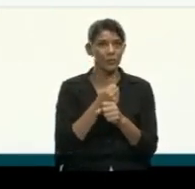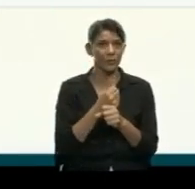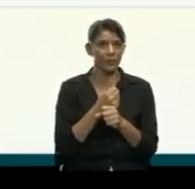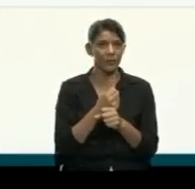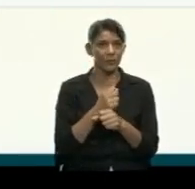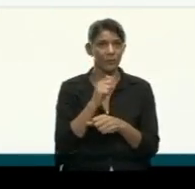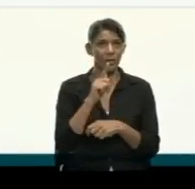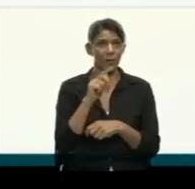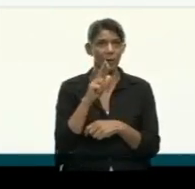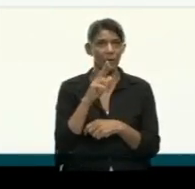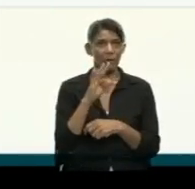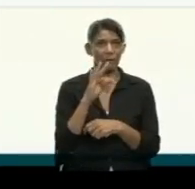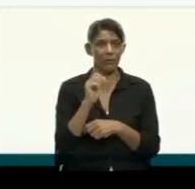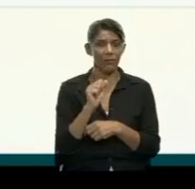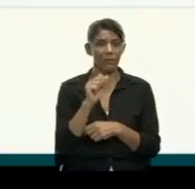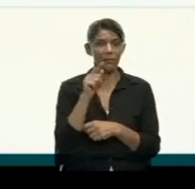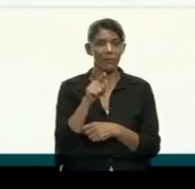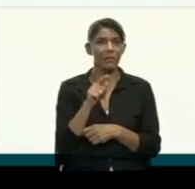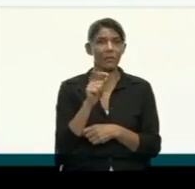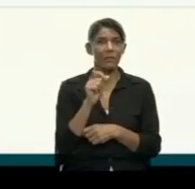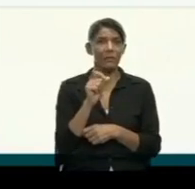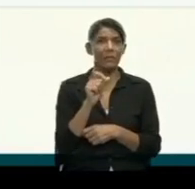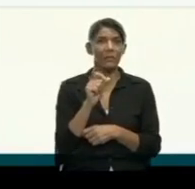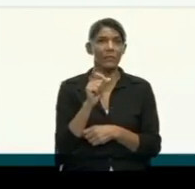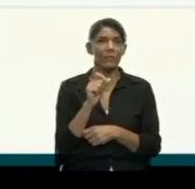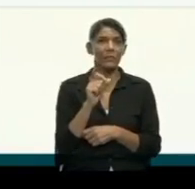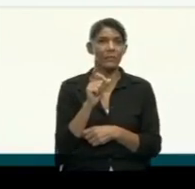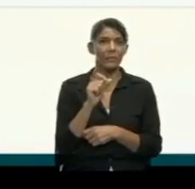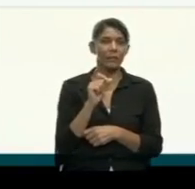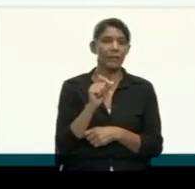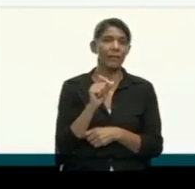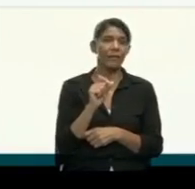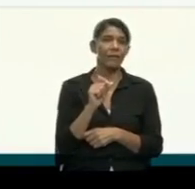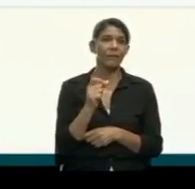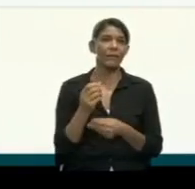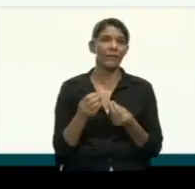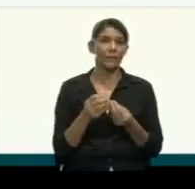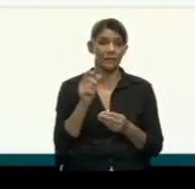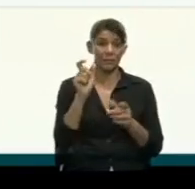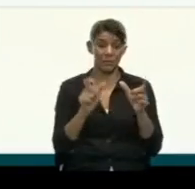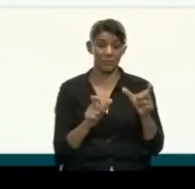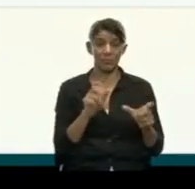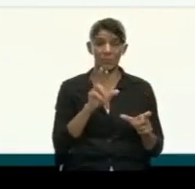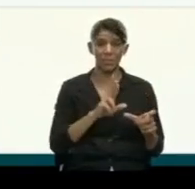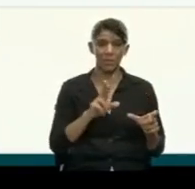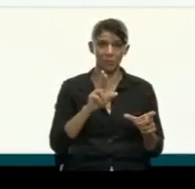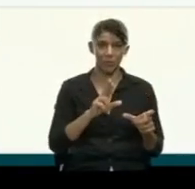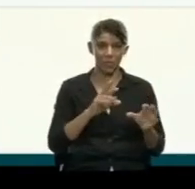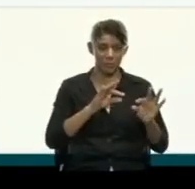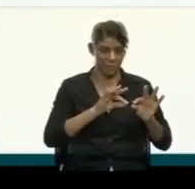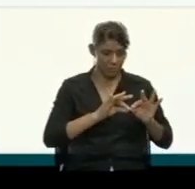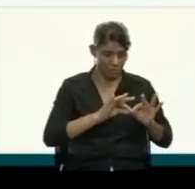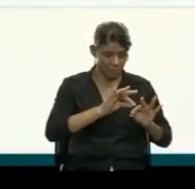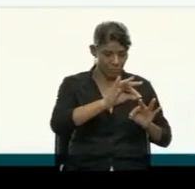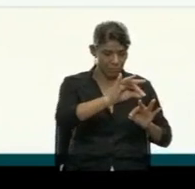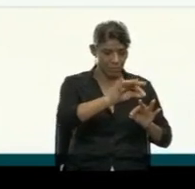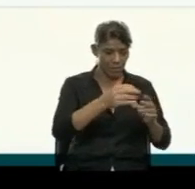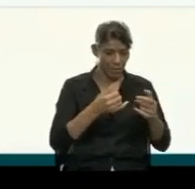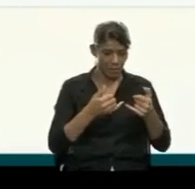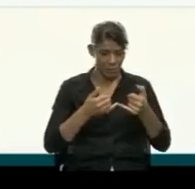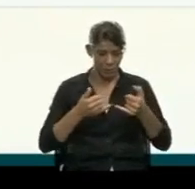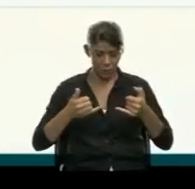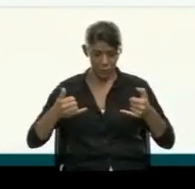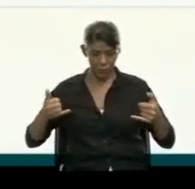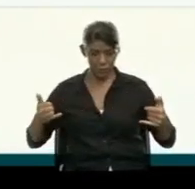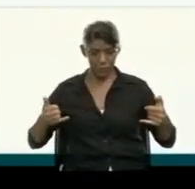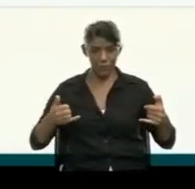guarita, tá? Então, essa guarita aqui a gente vê que o pessoal está utilizando o trado. Então, eles estão fazendo